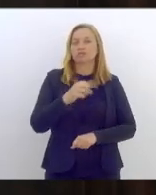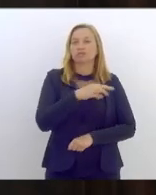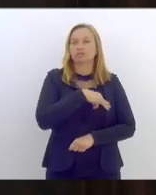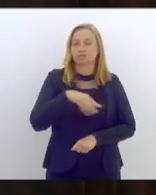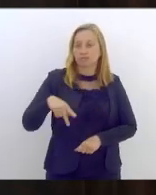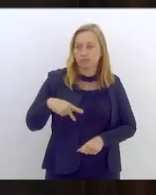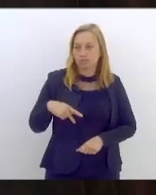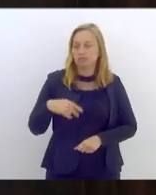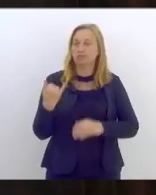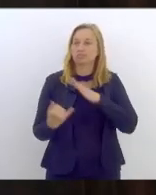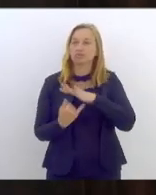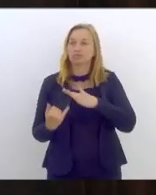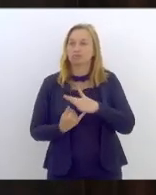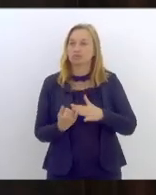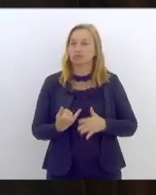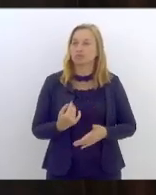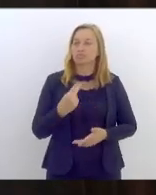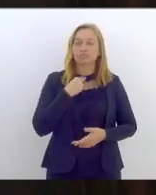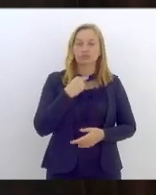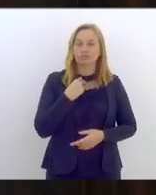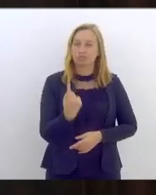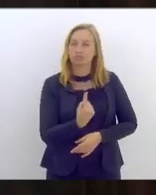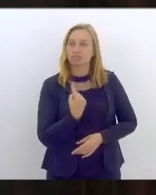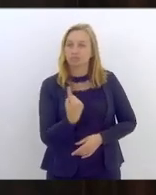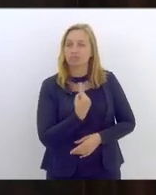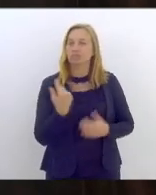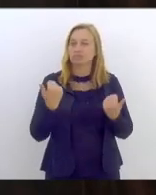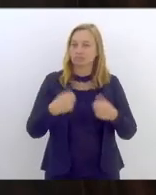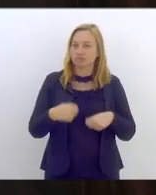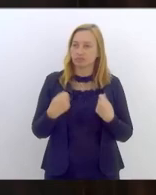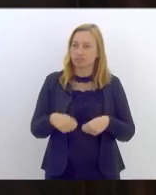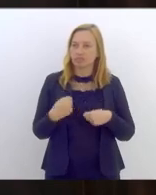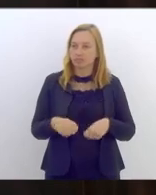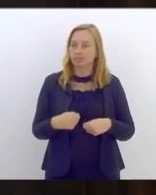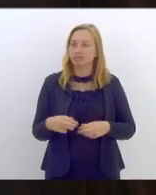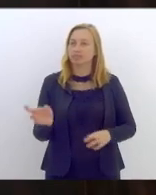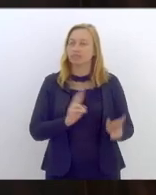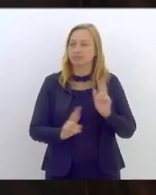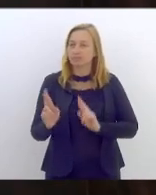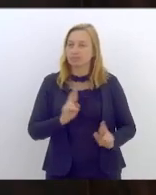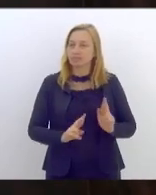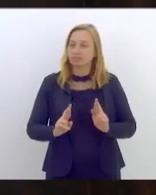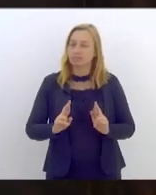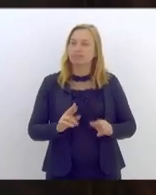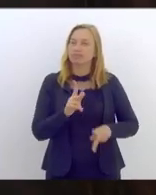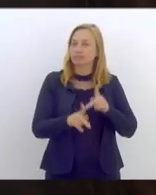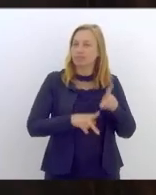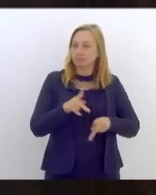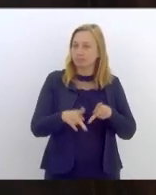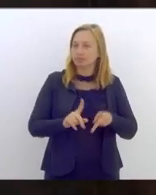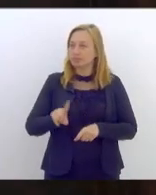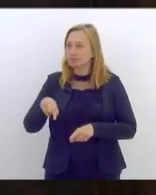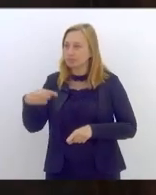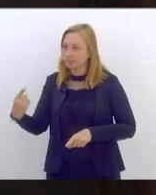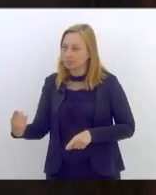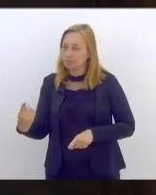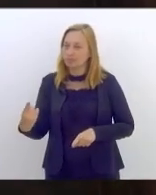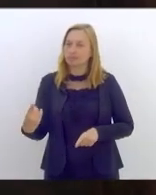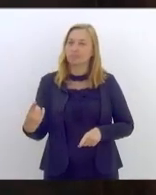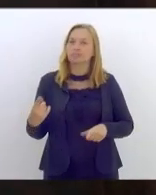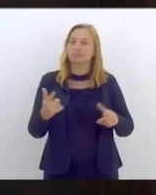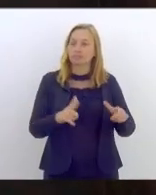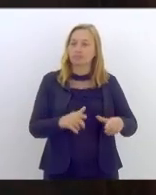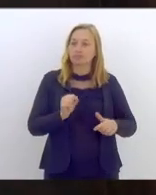que é uma instituição que não pode ver isolada ela precisa relacionar-se com a população e com as outras esferas de poder